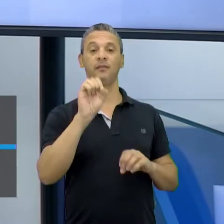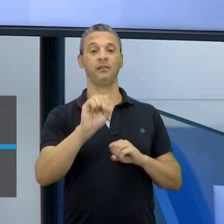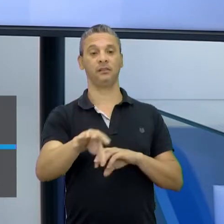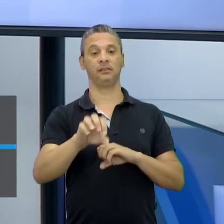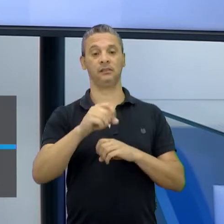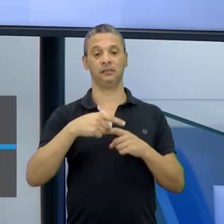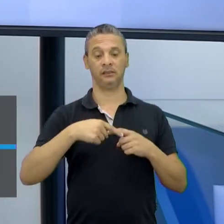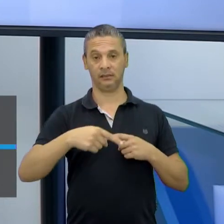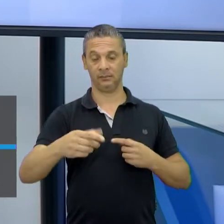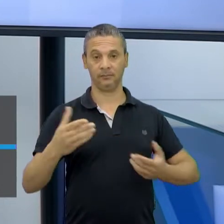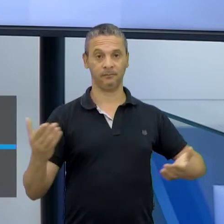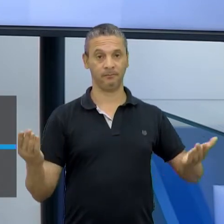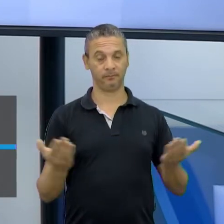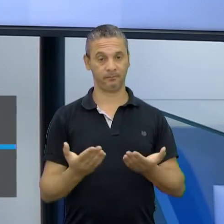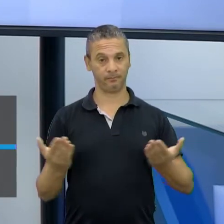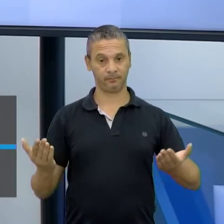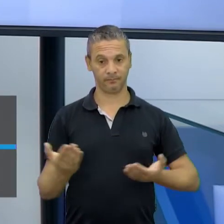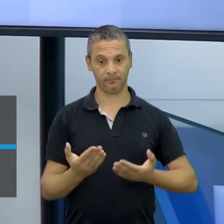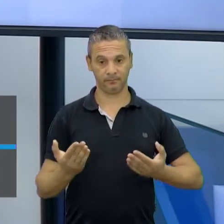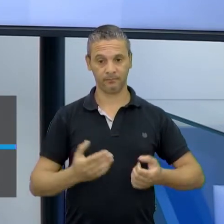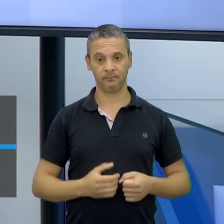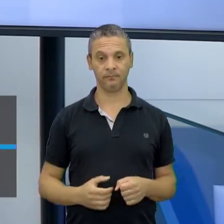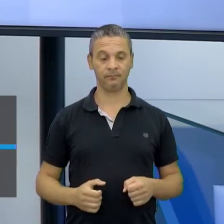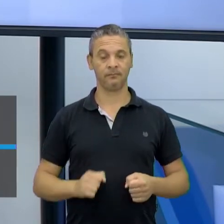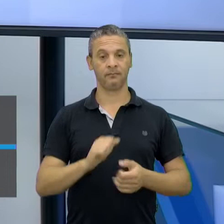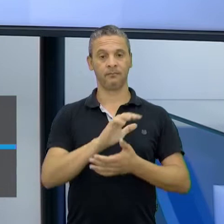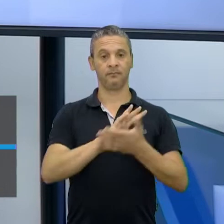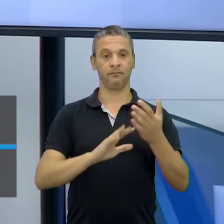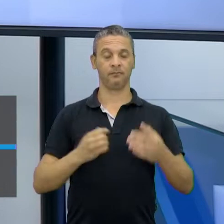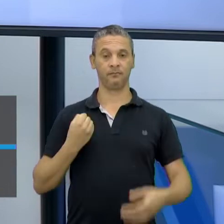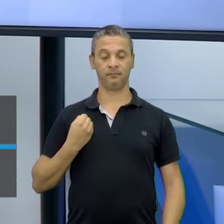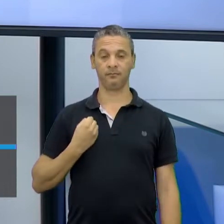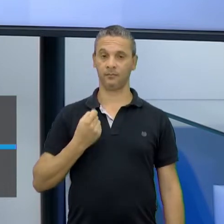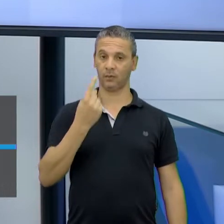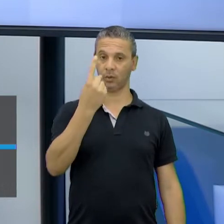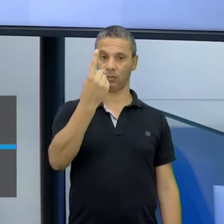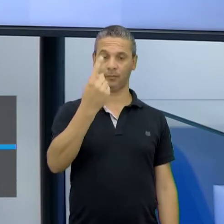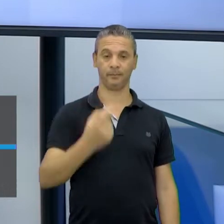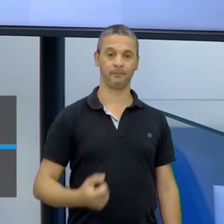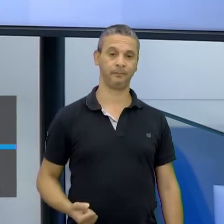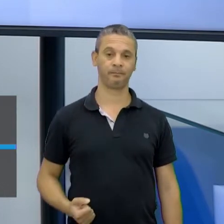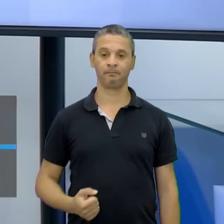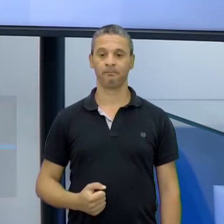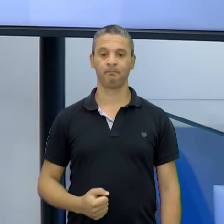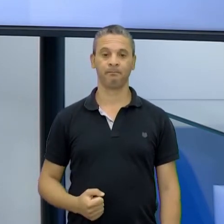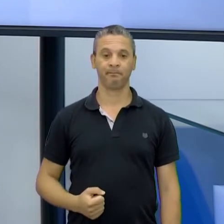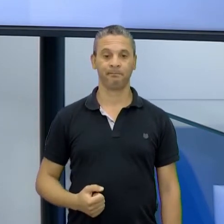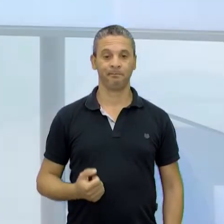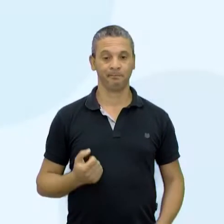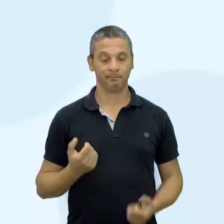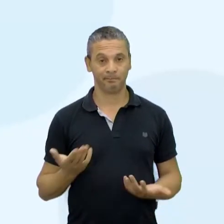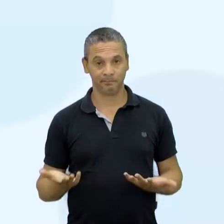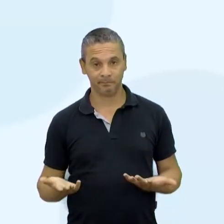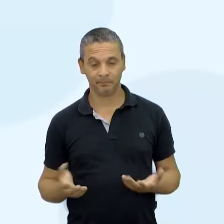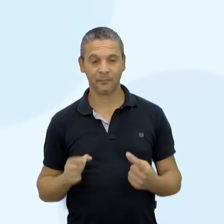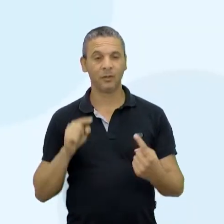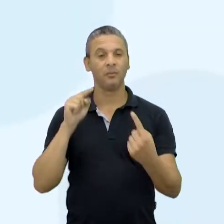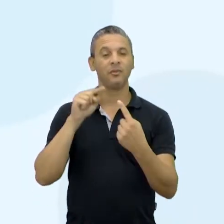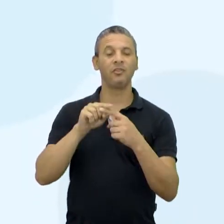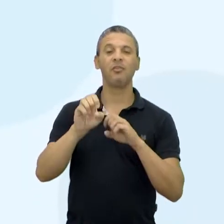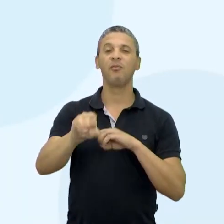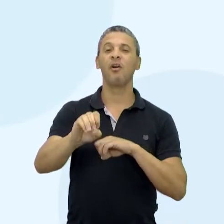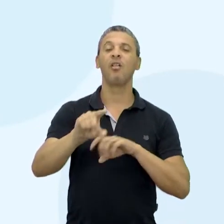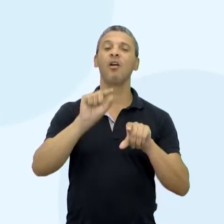de sistematização da atividade 1. Vamos para a aula, né? Qual o objetivo da aula?